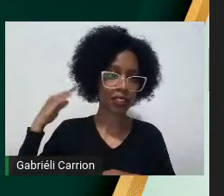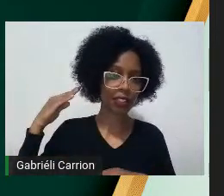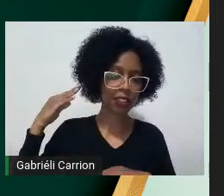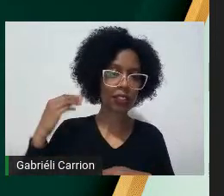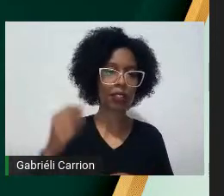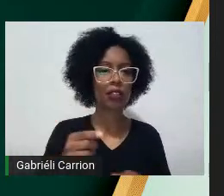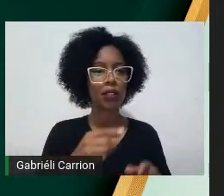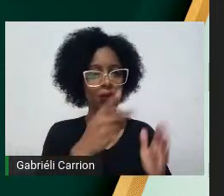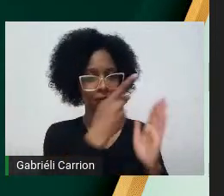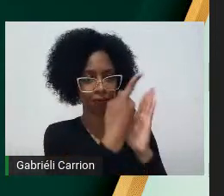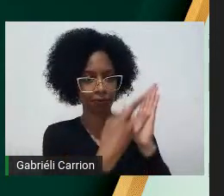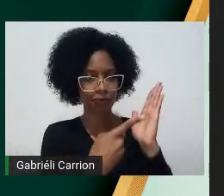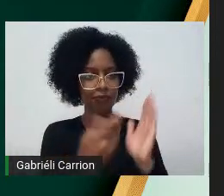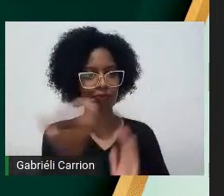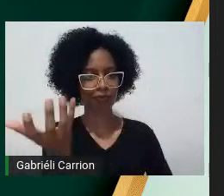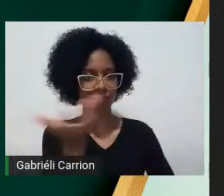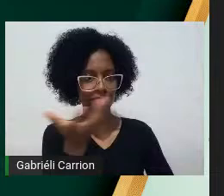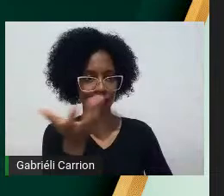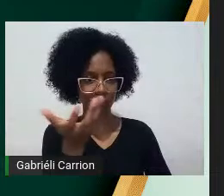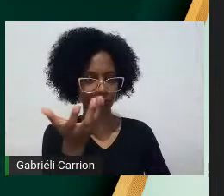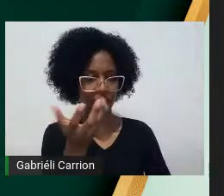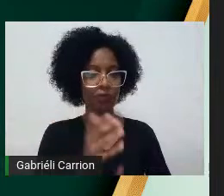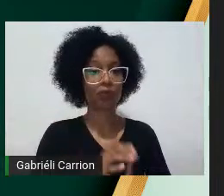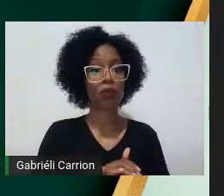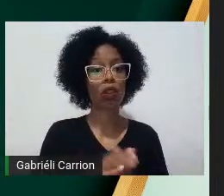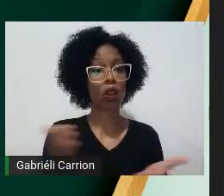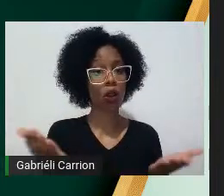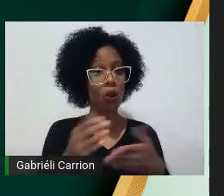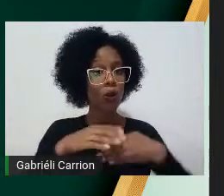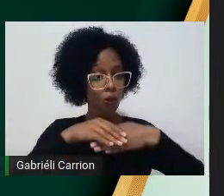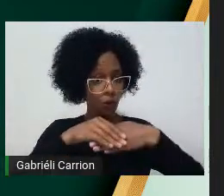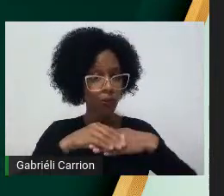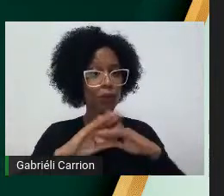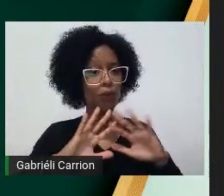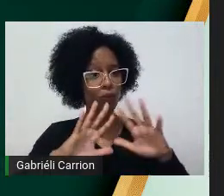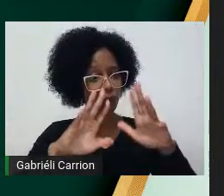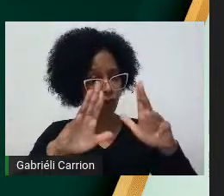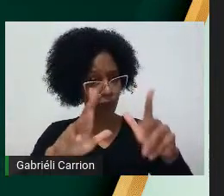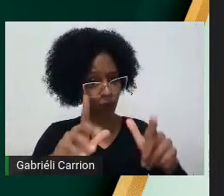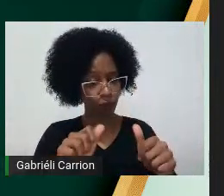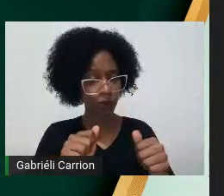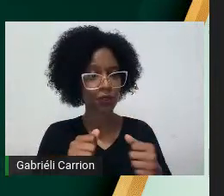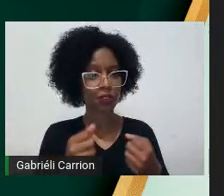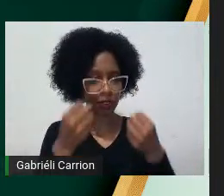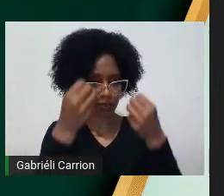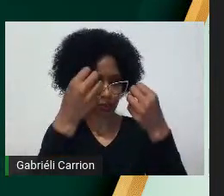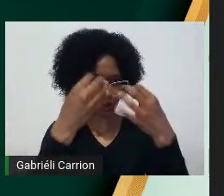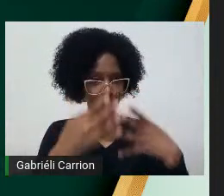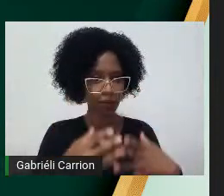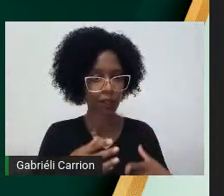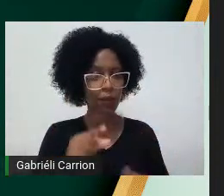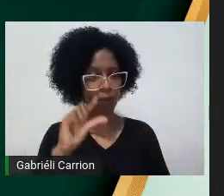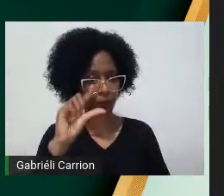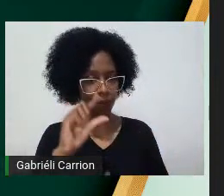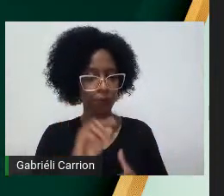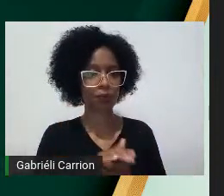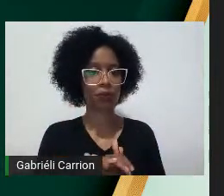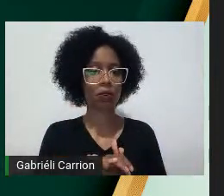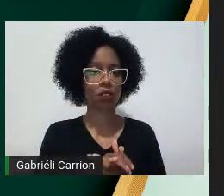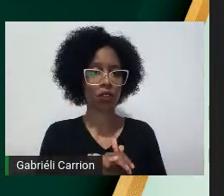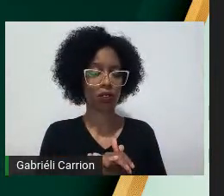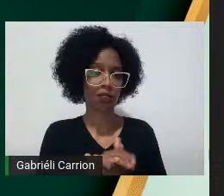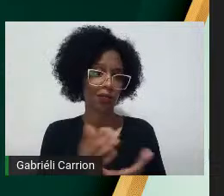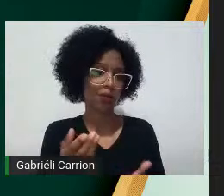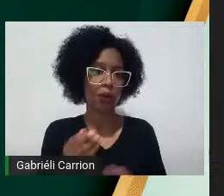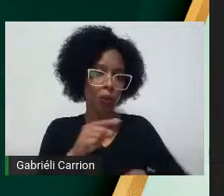Sul. Cumprimentando a todos e já passando aqui uma breve fala, eu tenho apenas